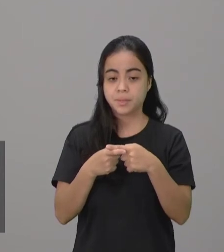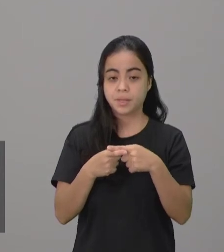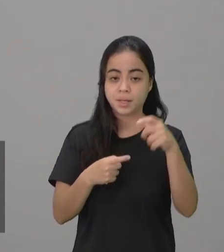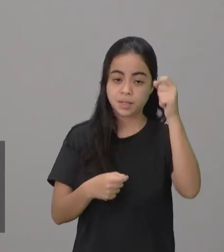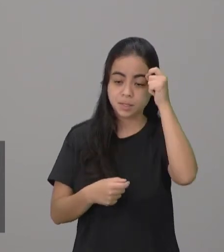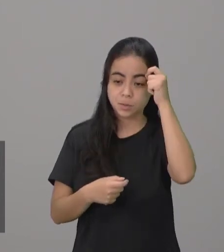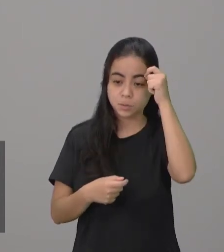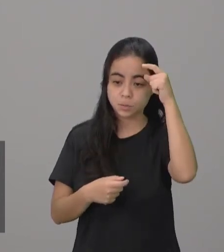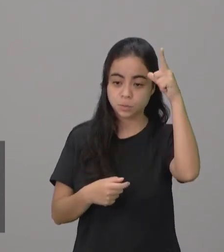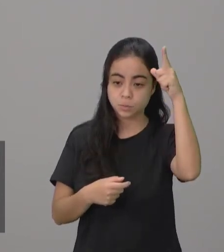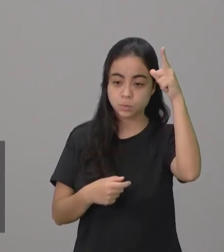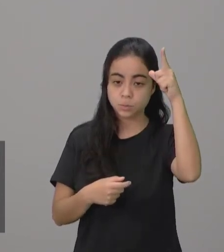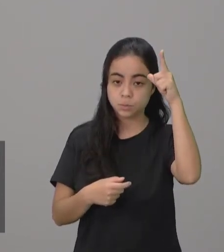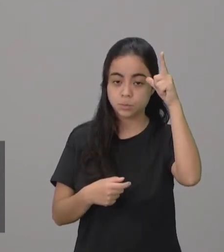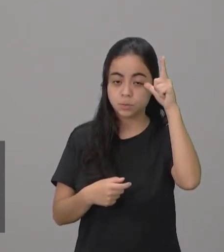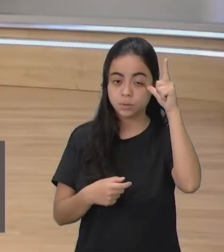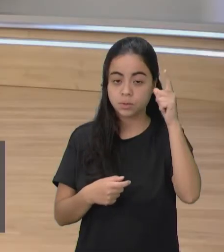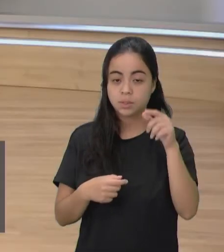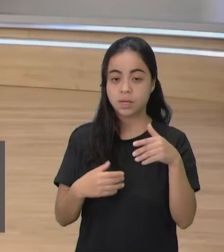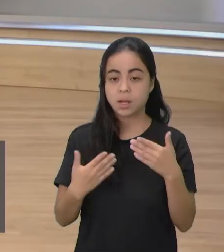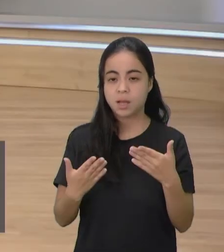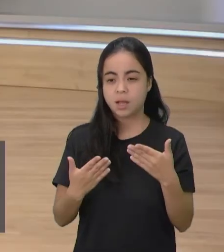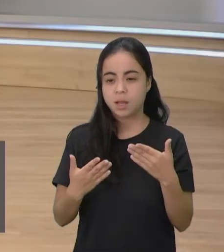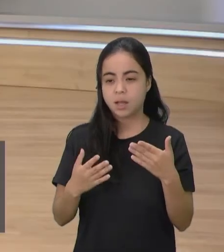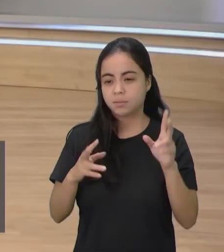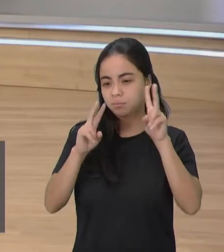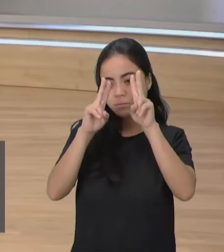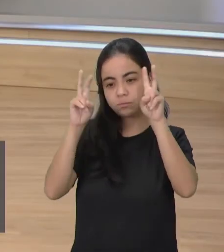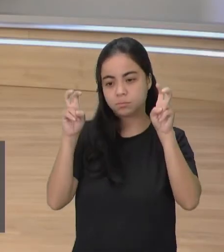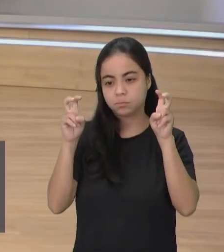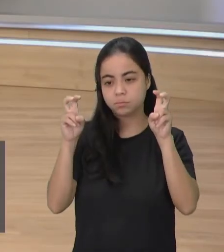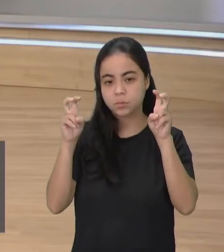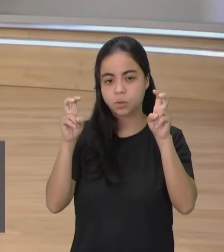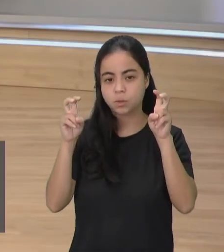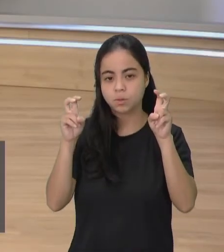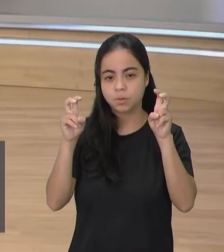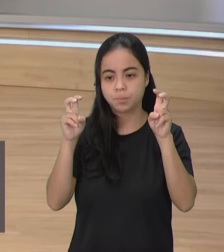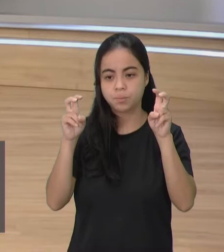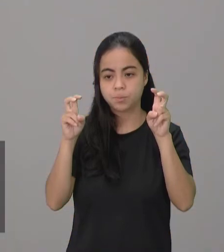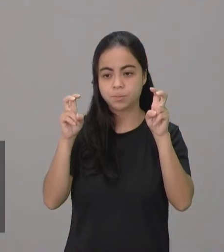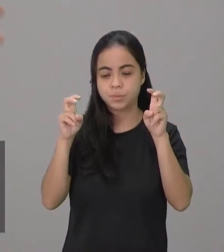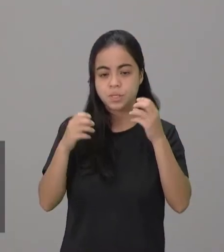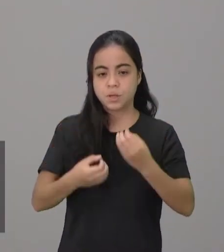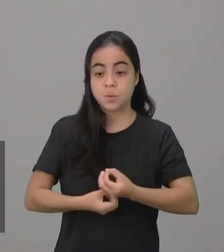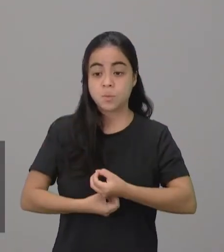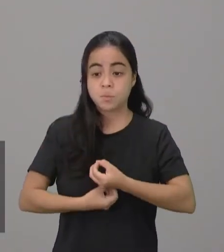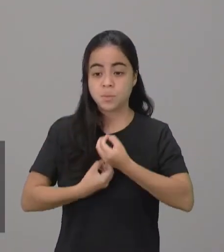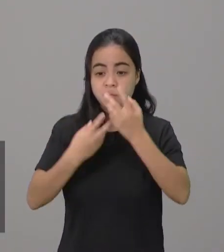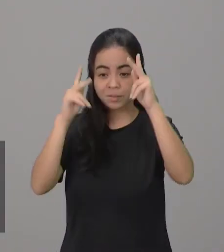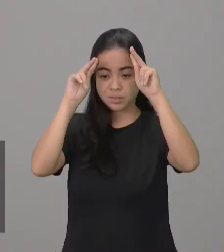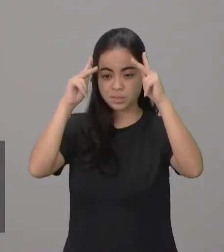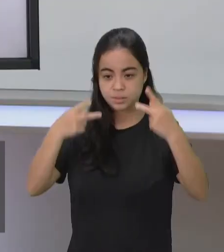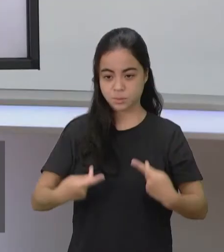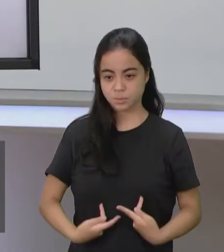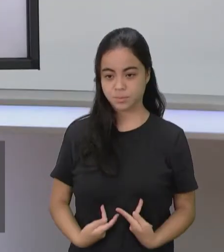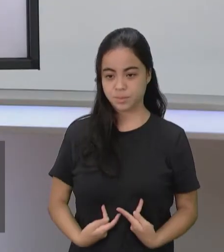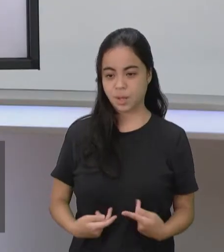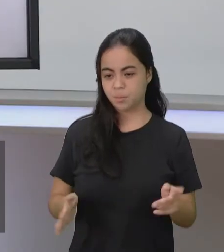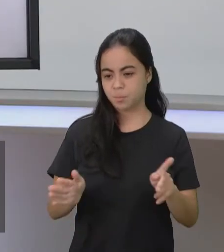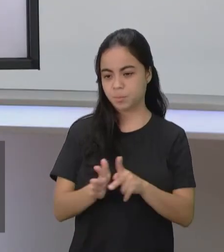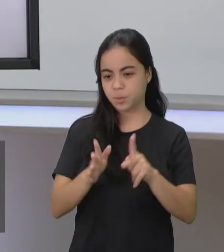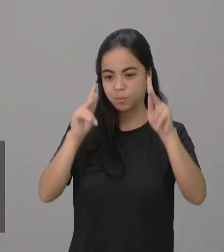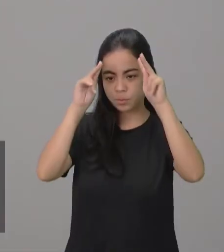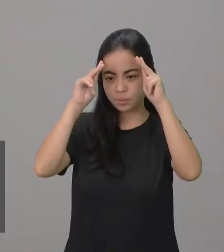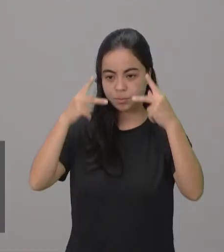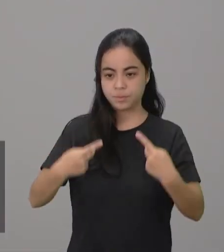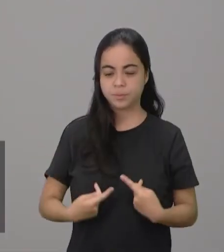que simplesmente fala sobre uma manifestação humana, algo que